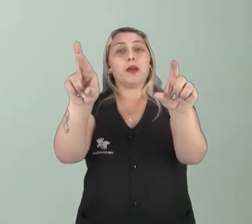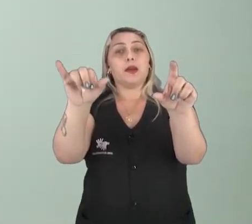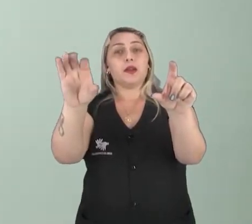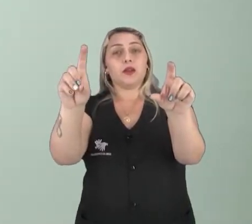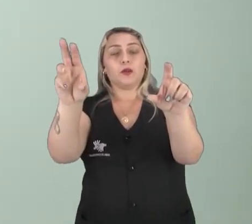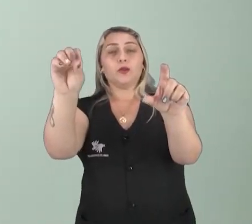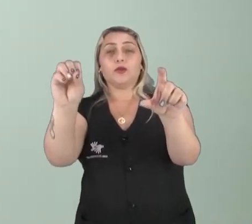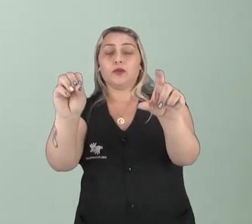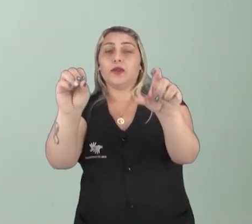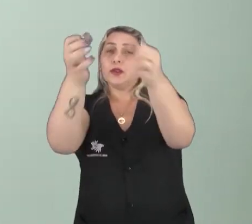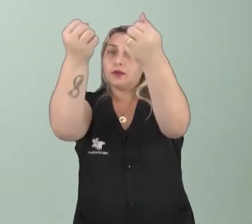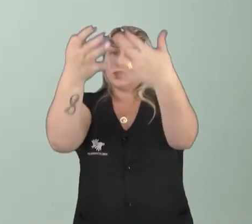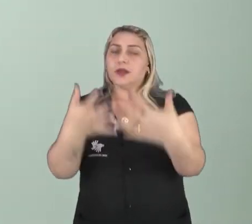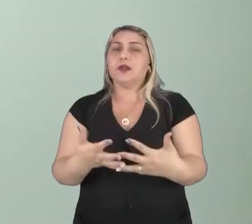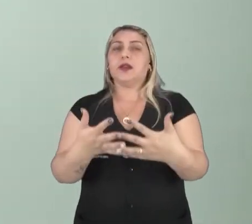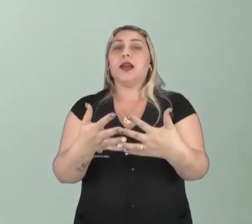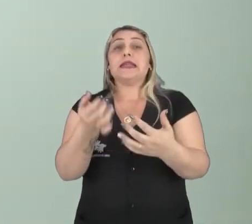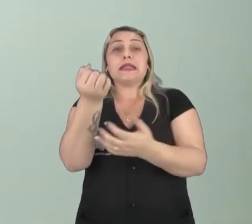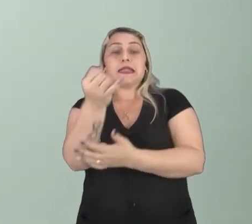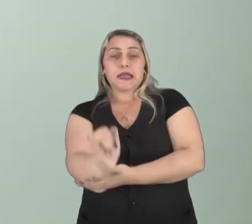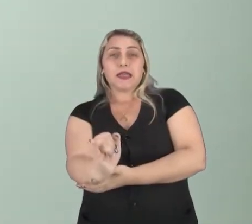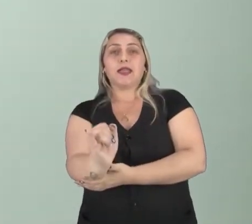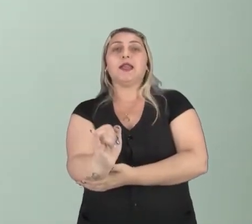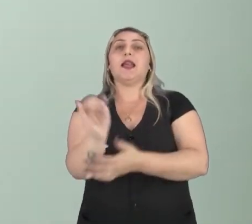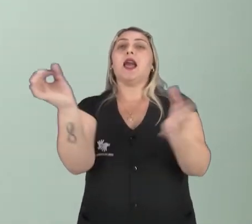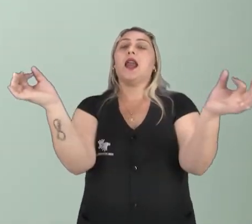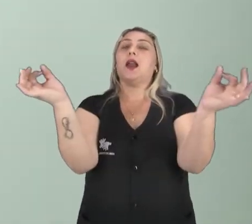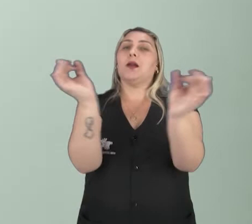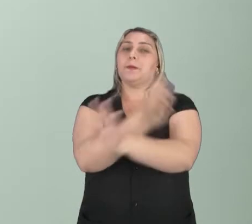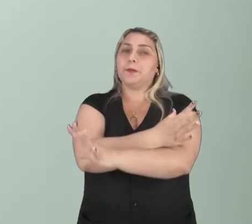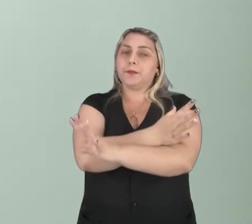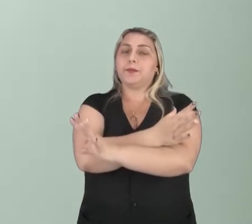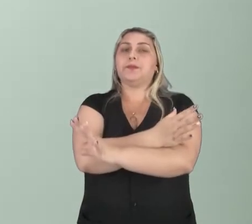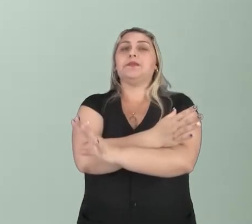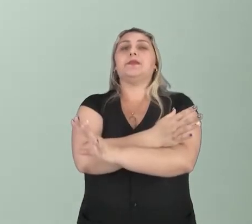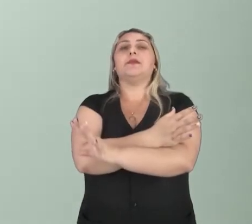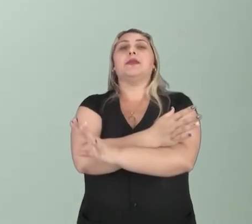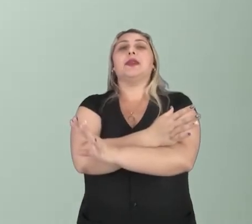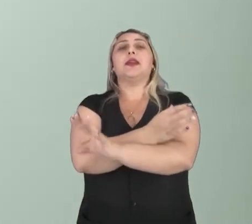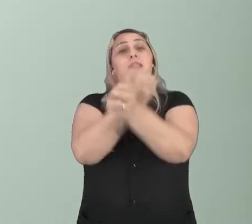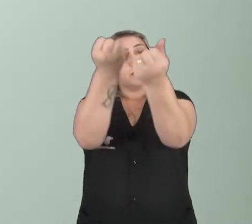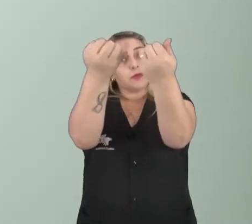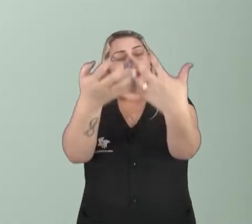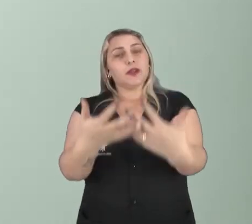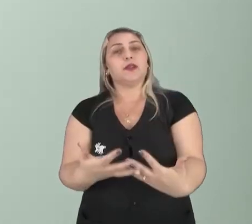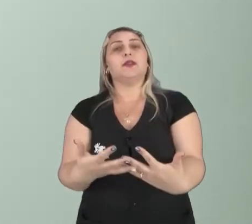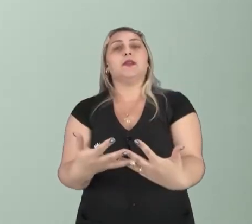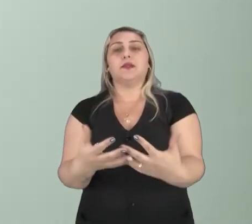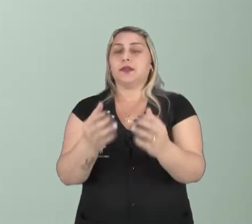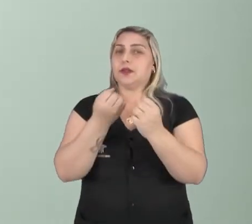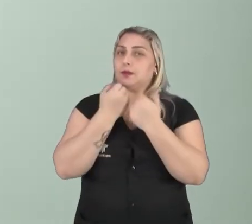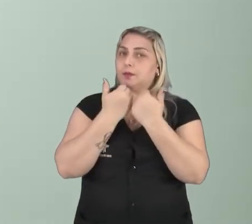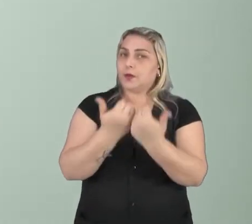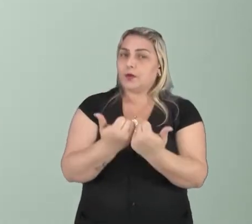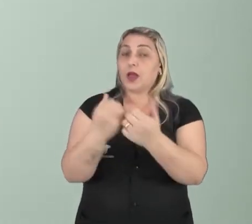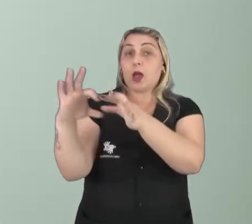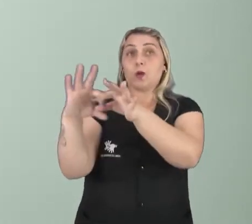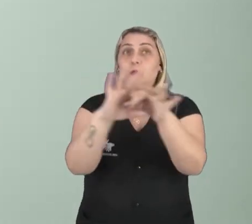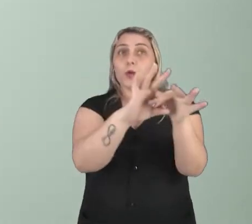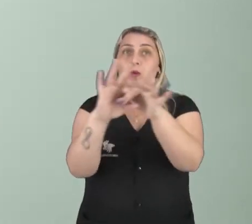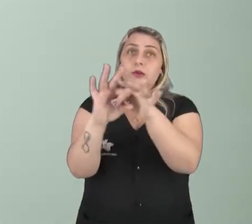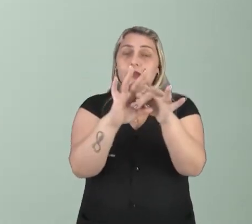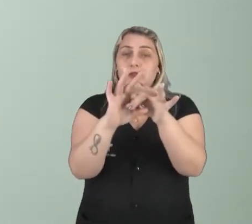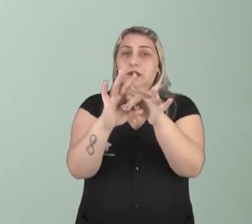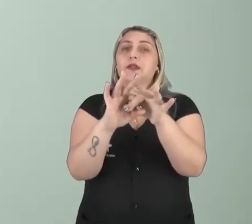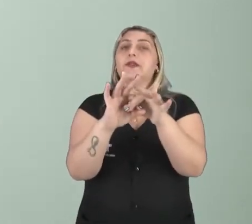vai determinar se ela é conclusiva, se ela é explicativa, tá bom? É o contexto ali